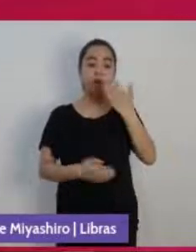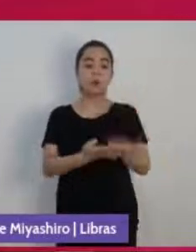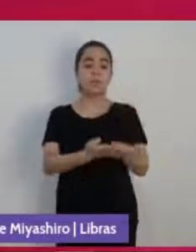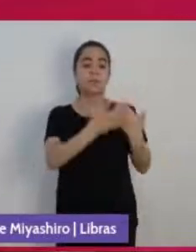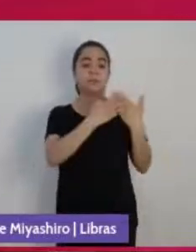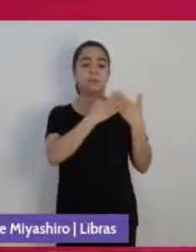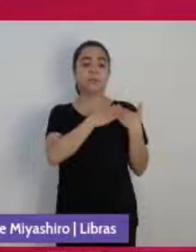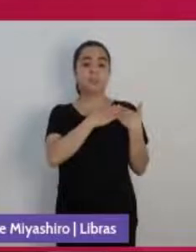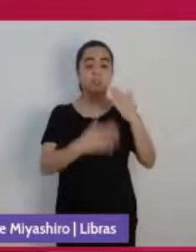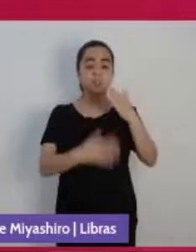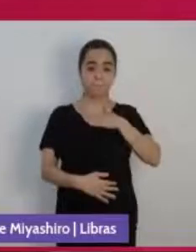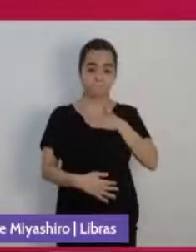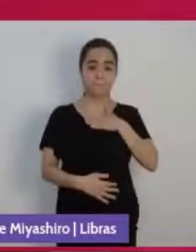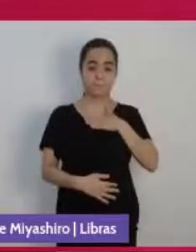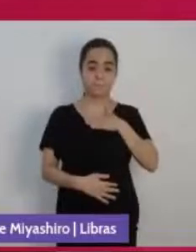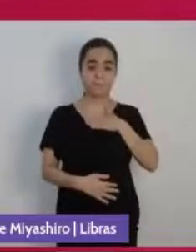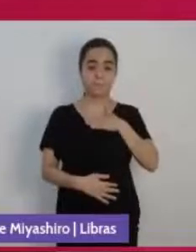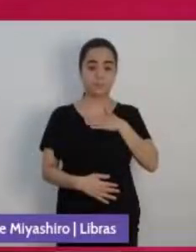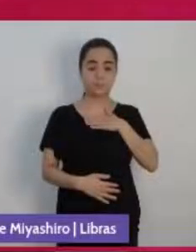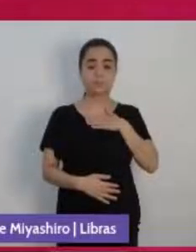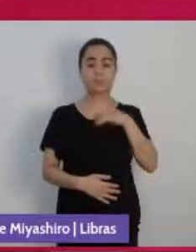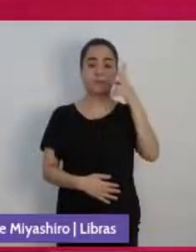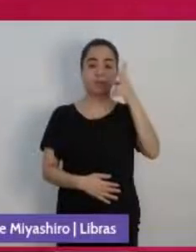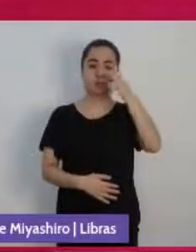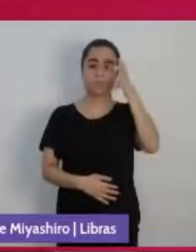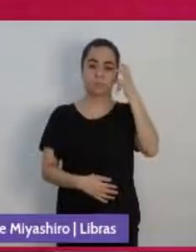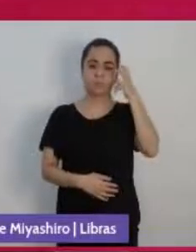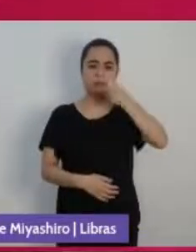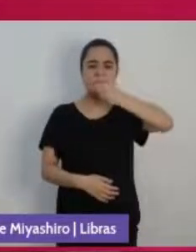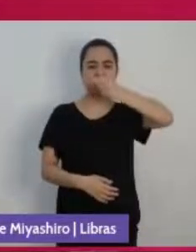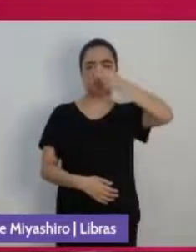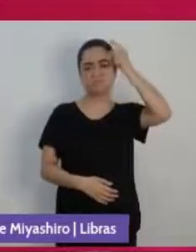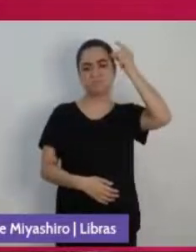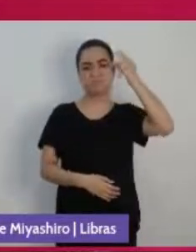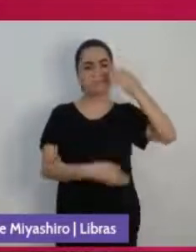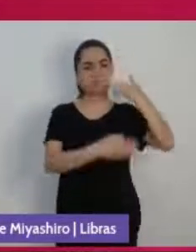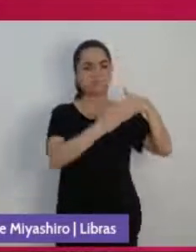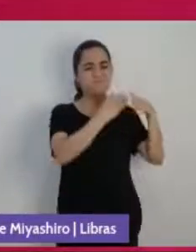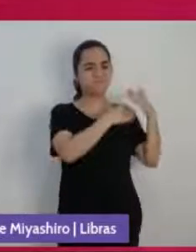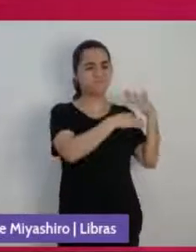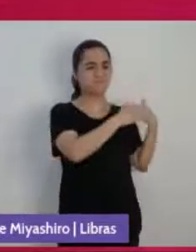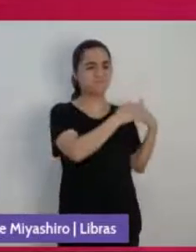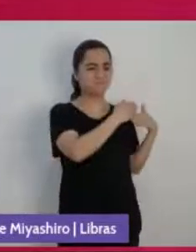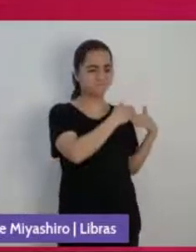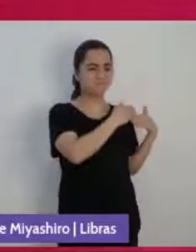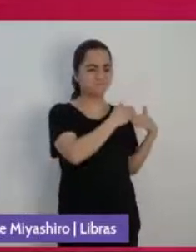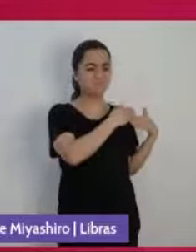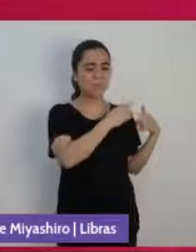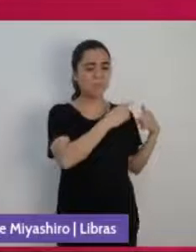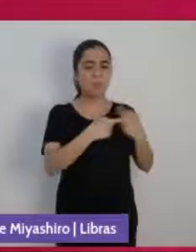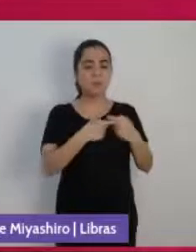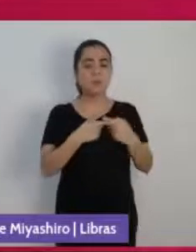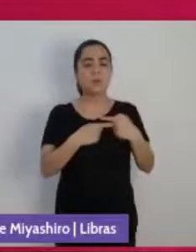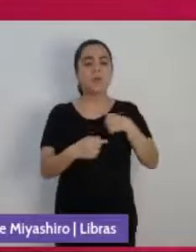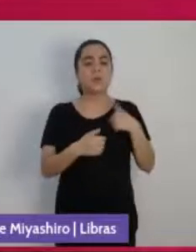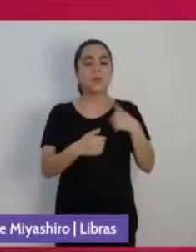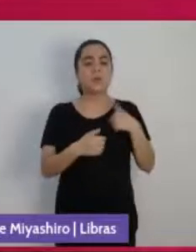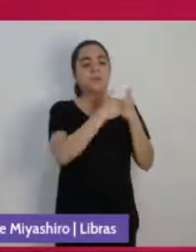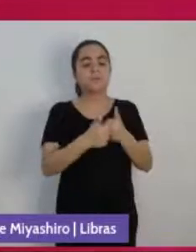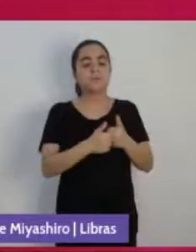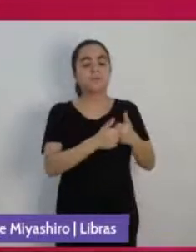tá? Eu vejo como um retrocesso, porque eu tenho acompanhado a evolução